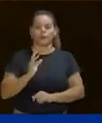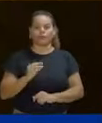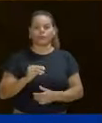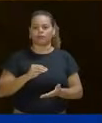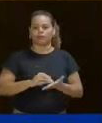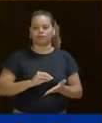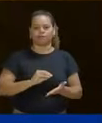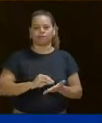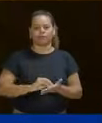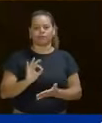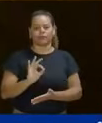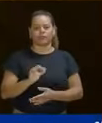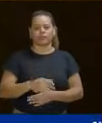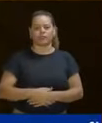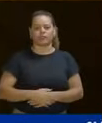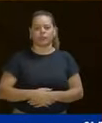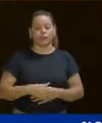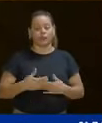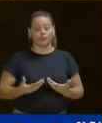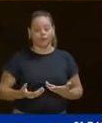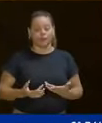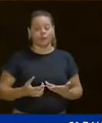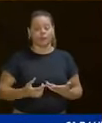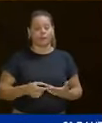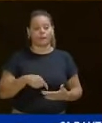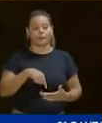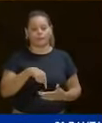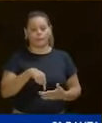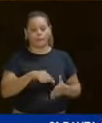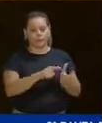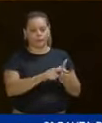Nós manejamos um mandado de segurança, tá?